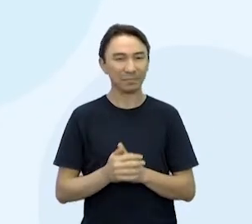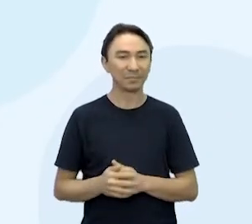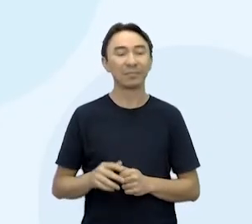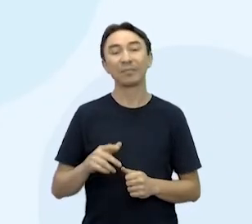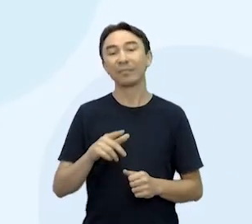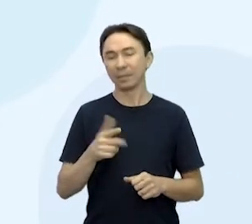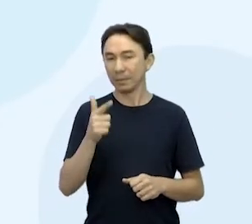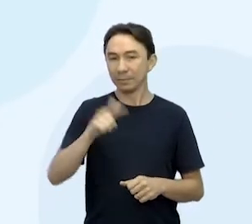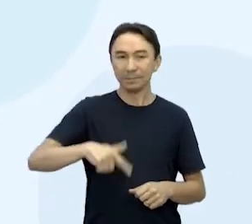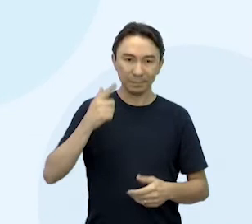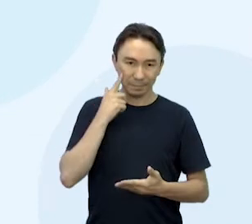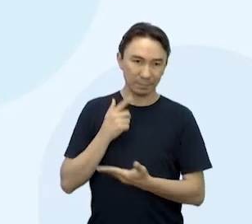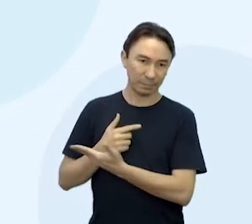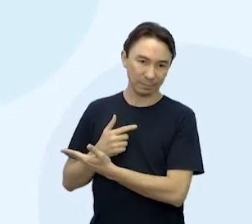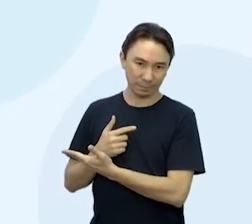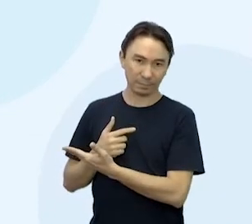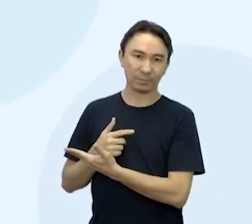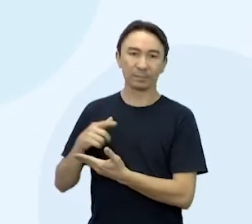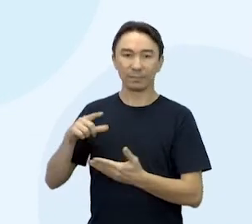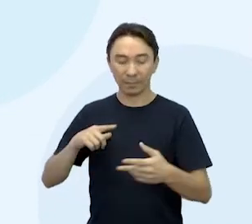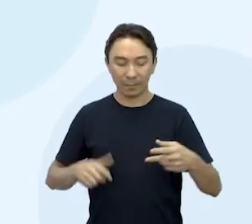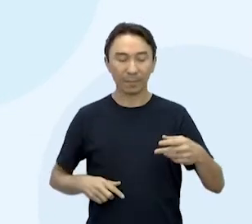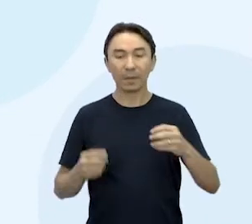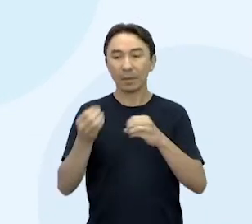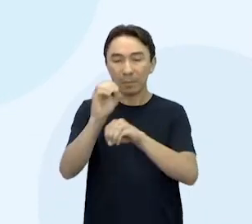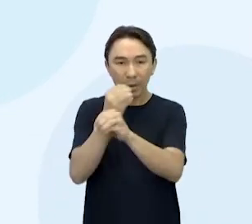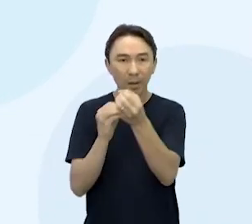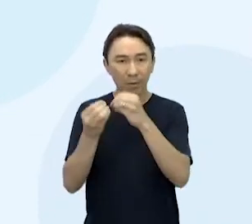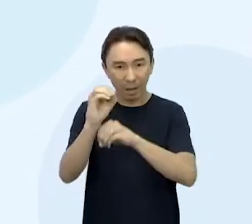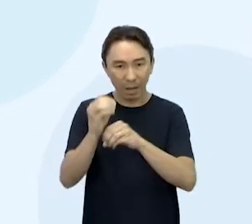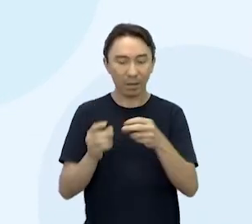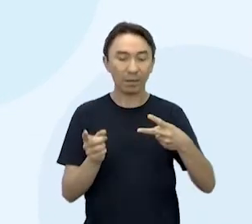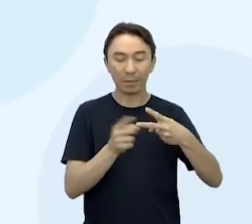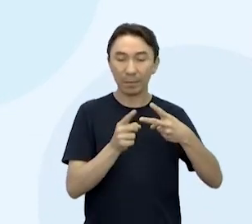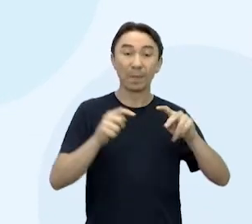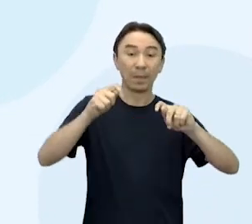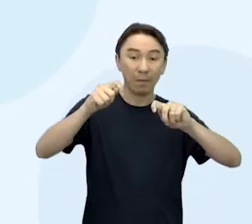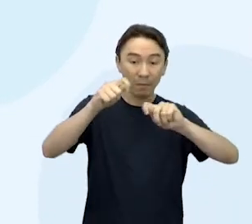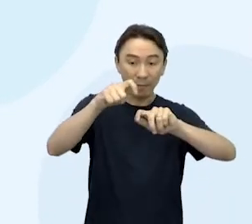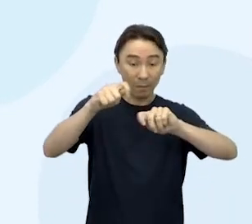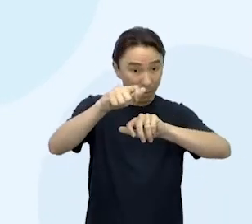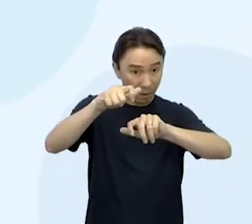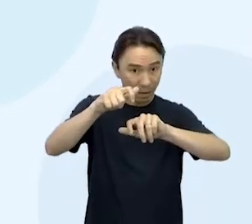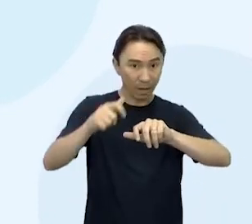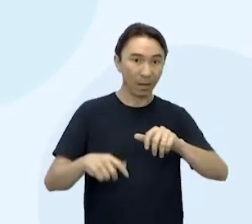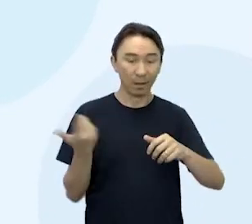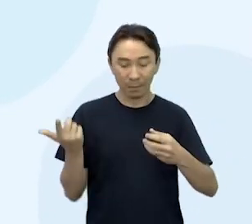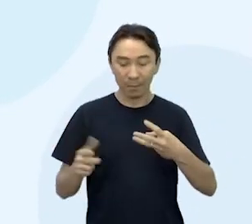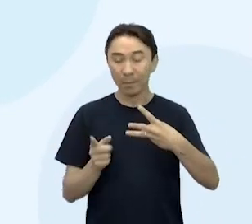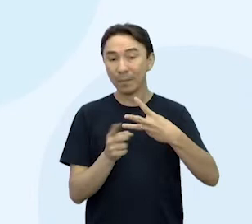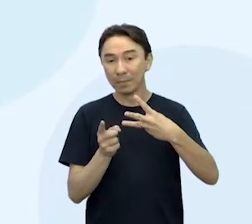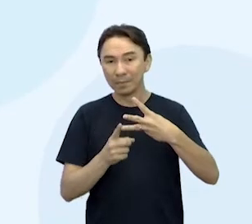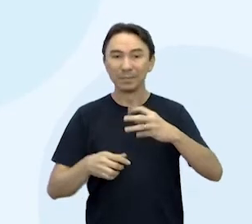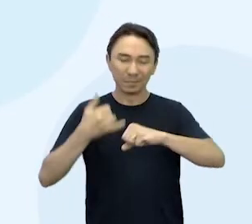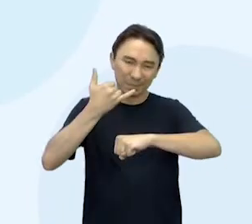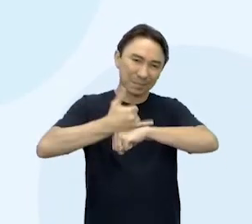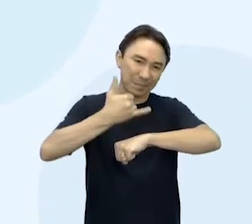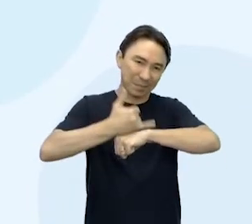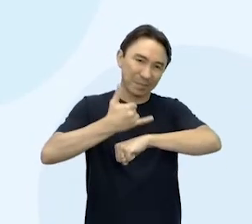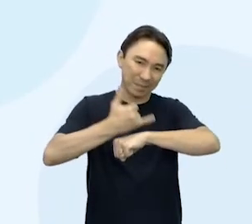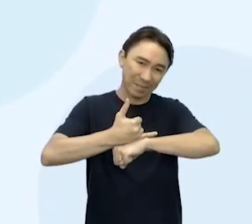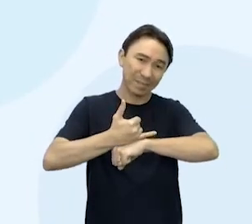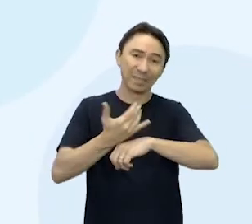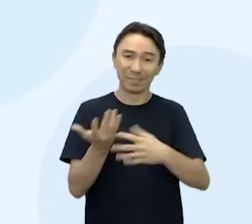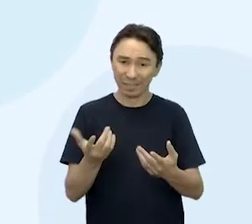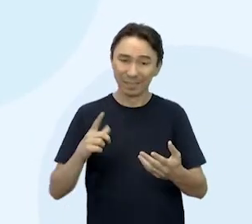dos sólidos moleculares, dos sólidos covalentes. Agora, eu vou falar dos sólidos metálicos, que acontecem entre